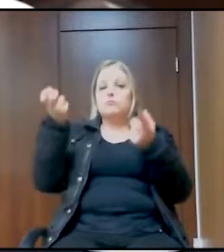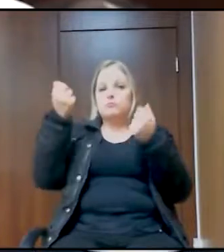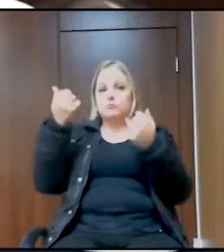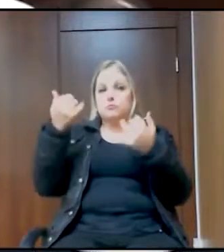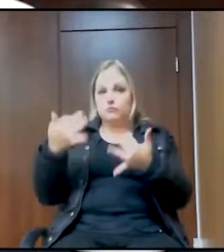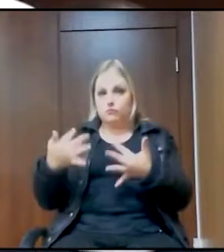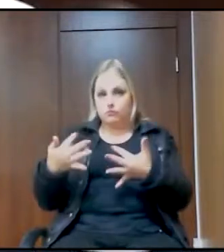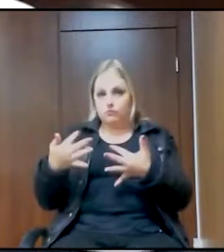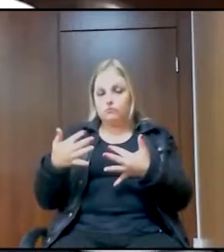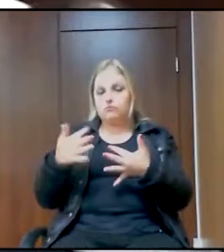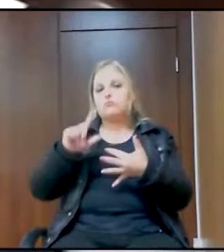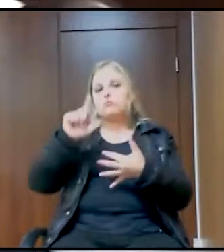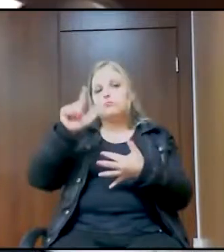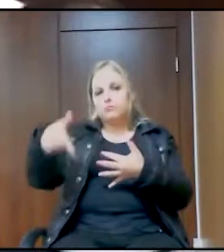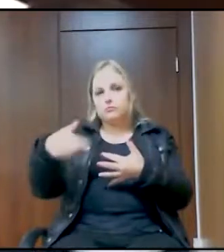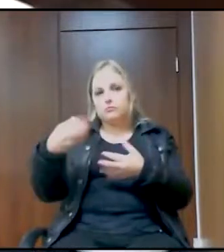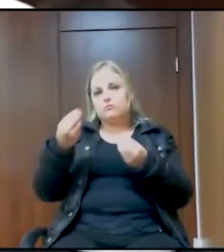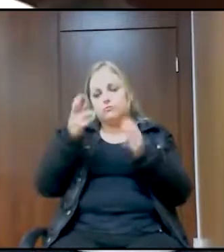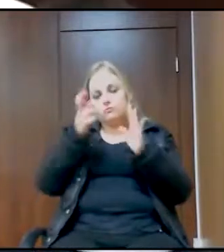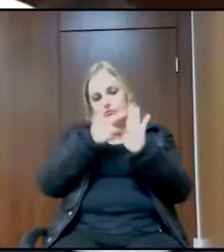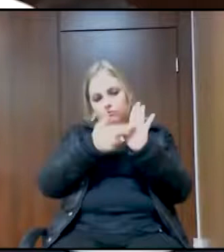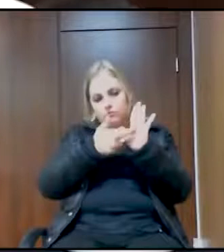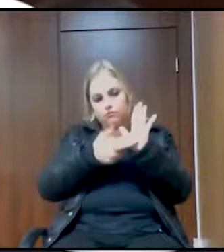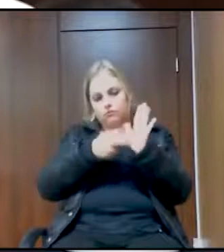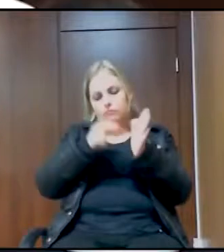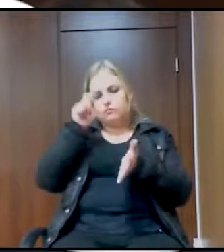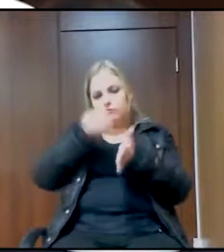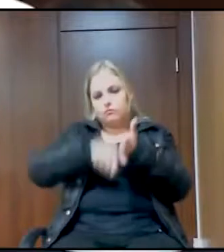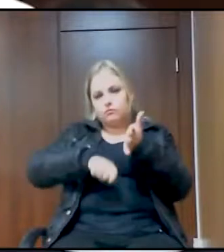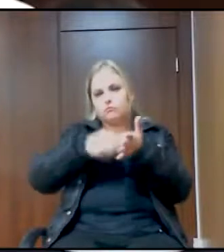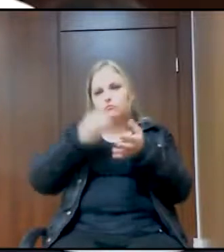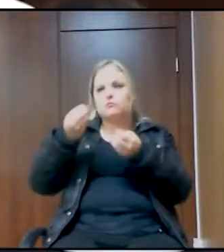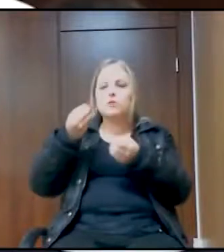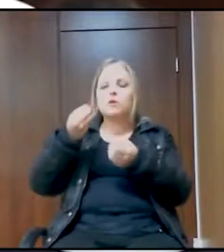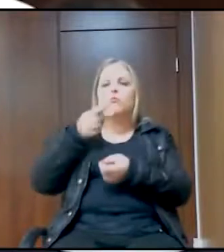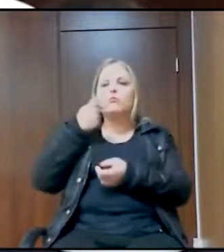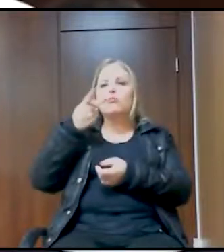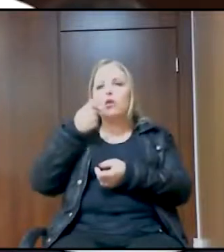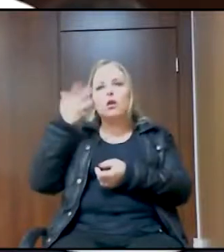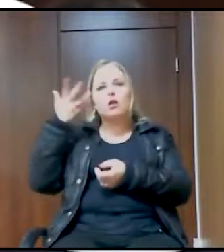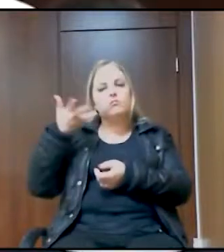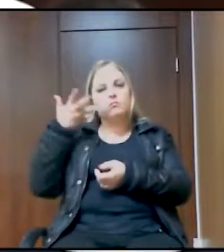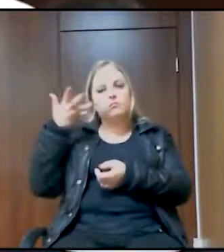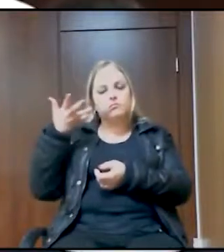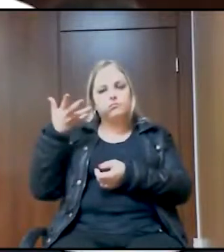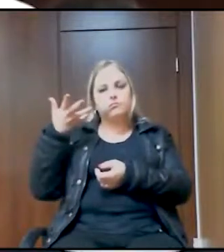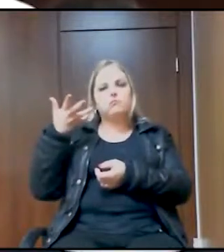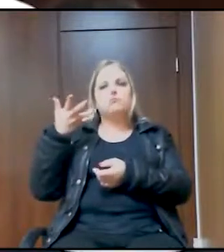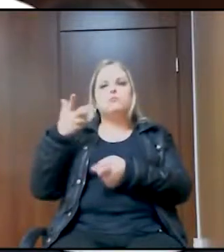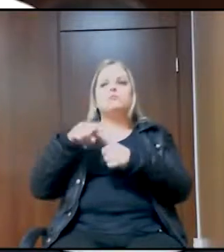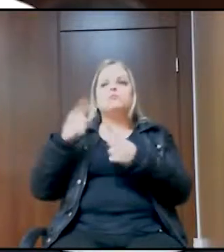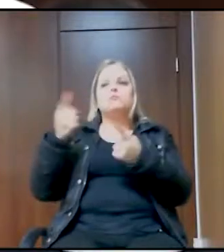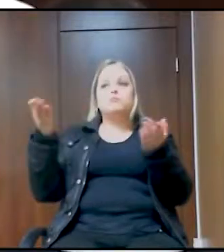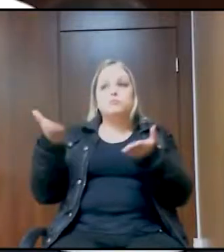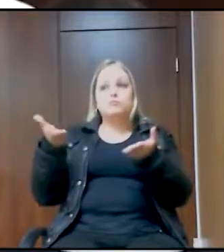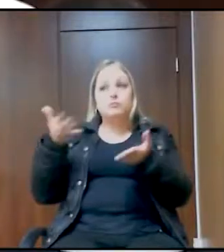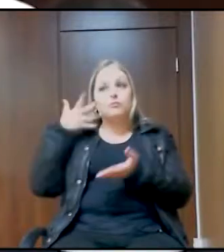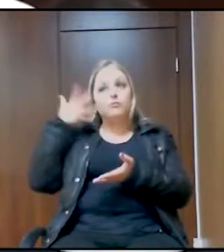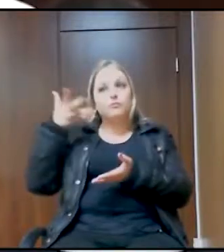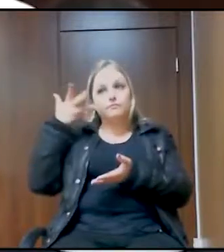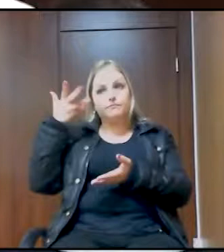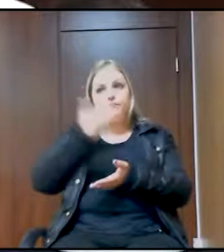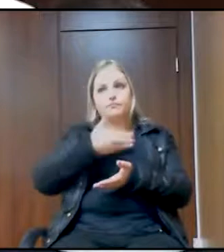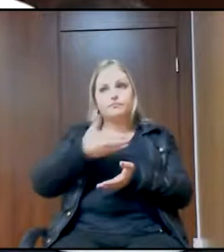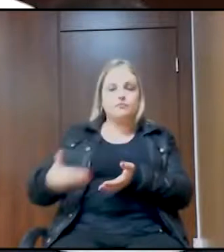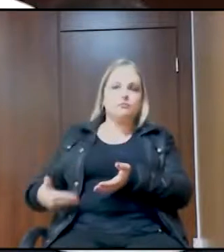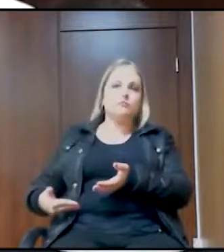aqui, depois eu vou falar sobre as regras de inscrição, sobre o tempo de fala, mas para essa audiência pública, o